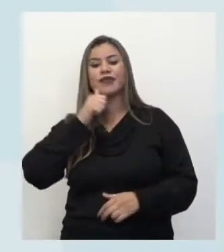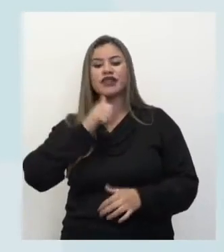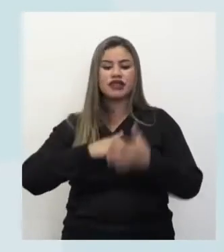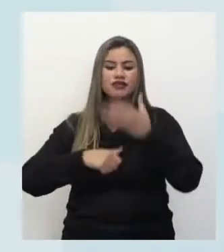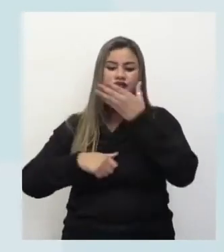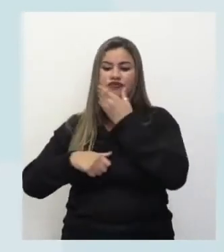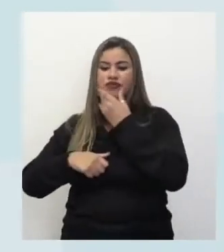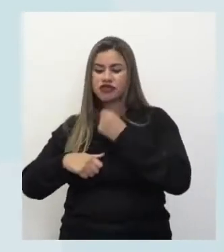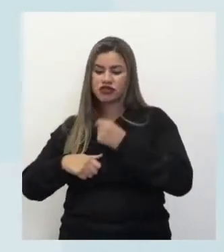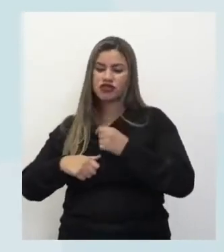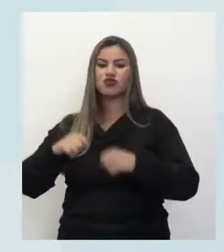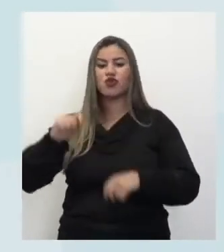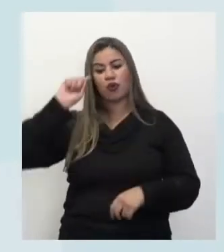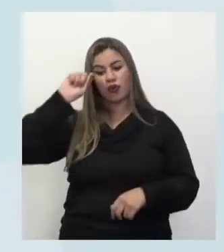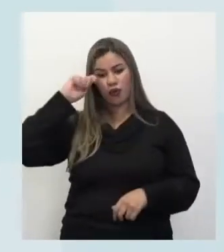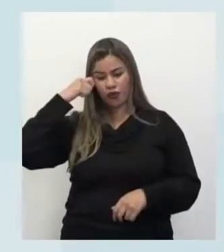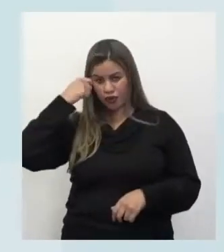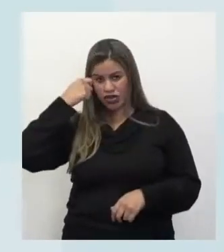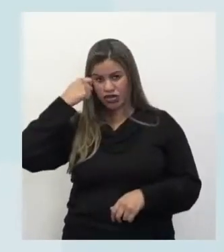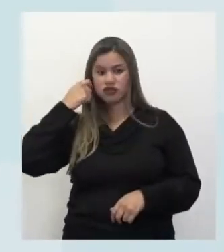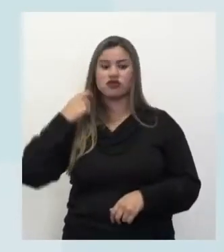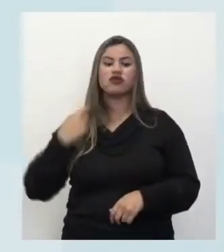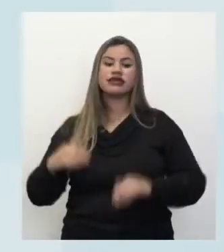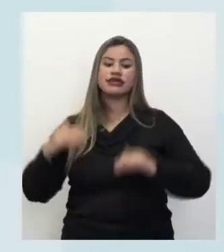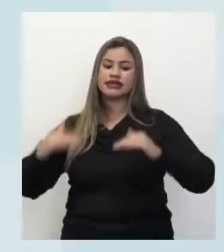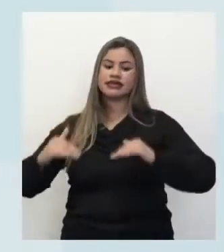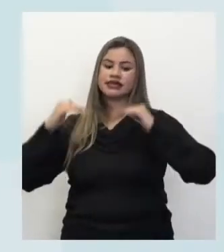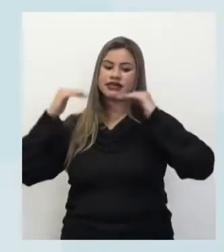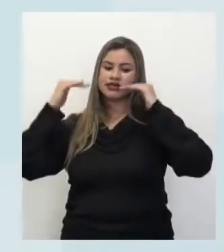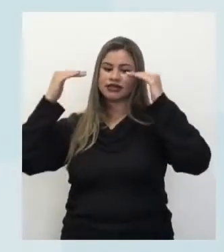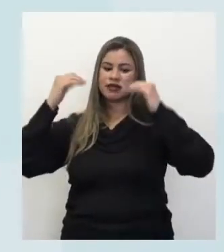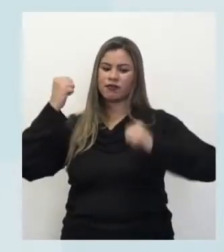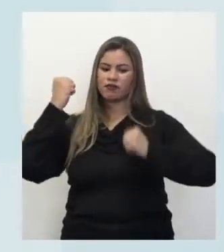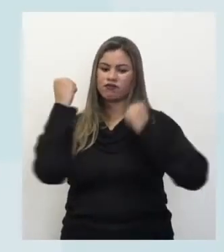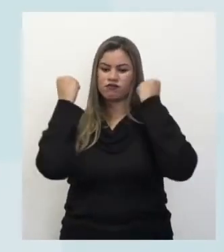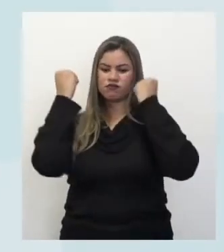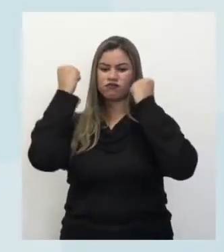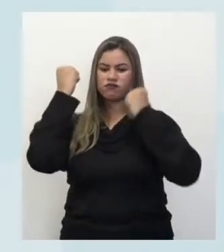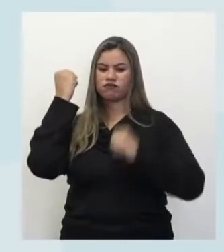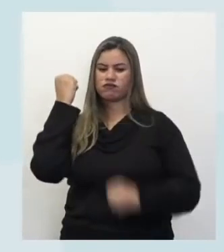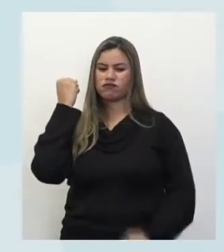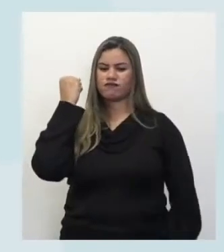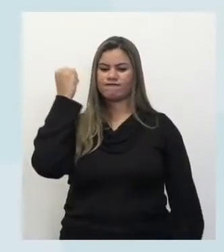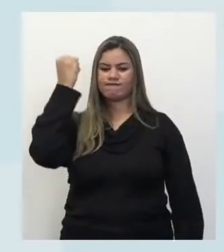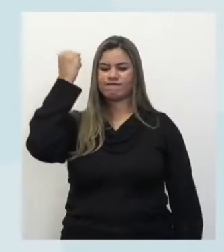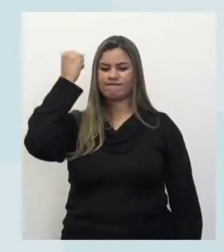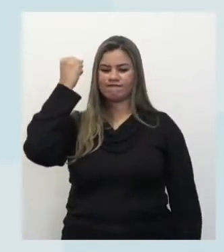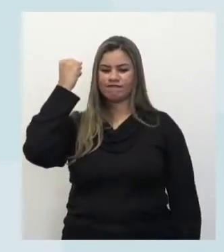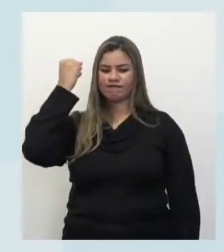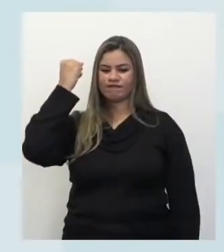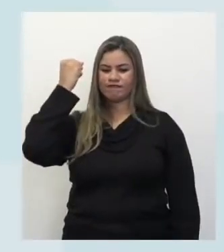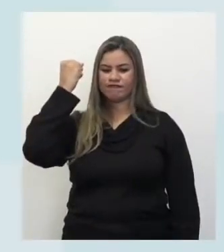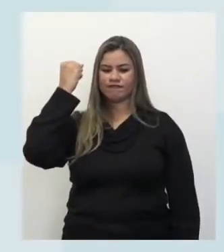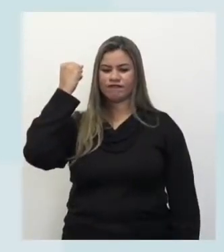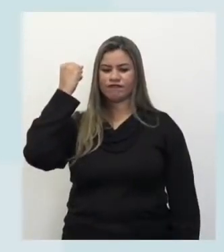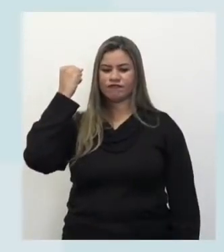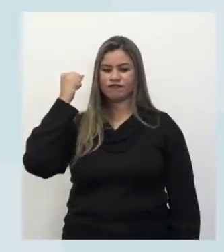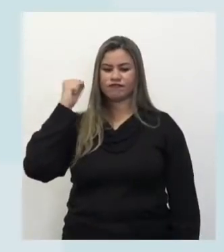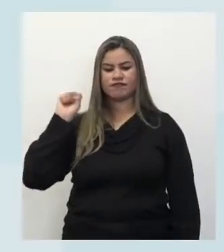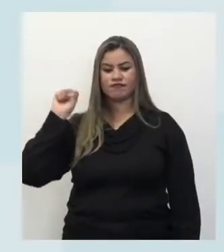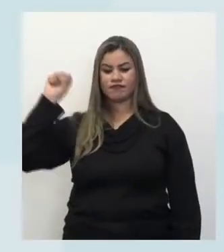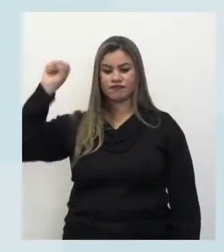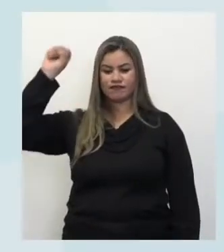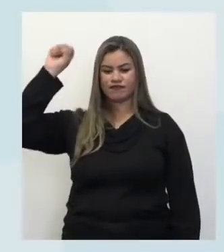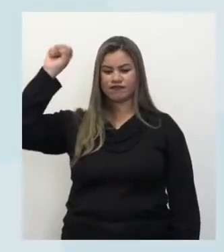pretos e... os que estão em cima estão com os punhos levantados, a gente sabe bem, não é? Fazendo referência ali ao